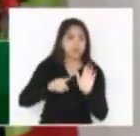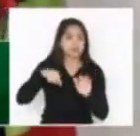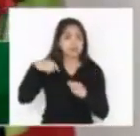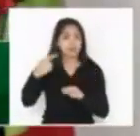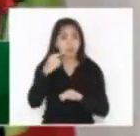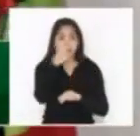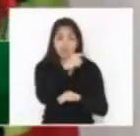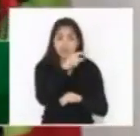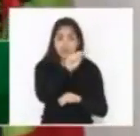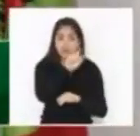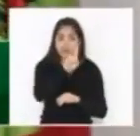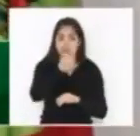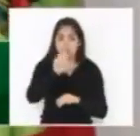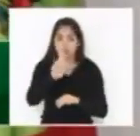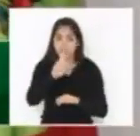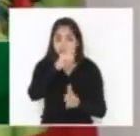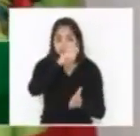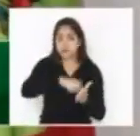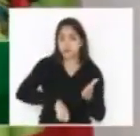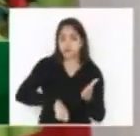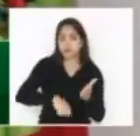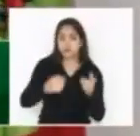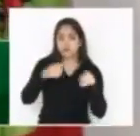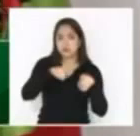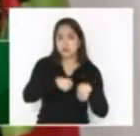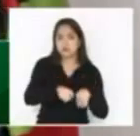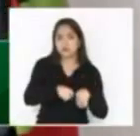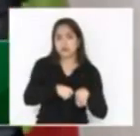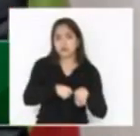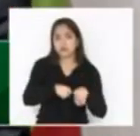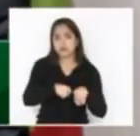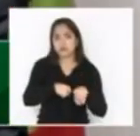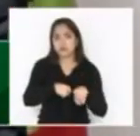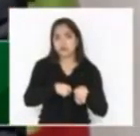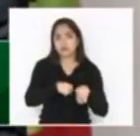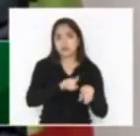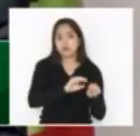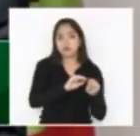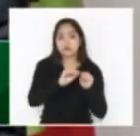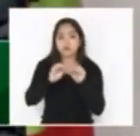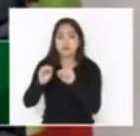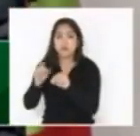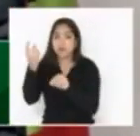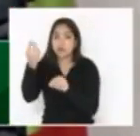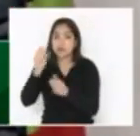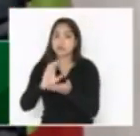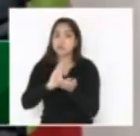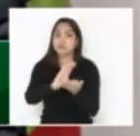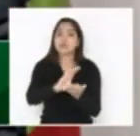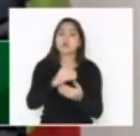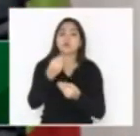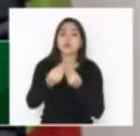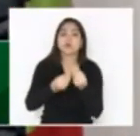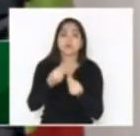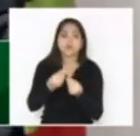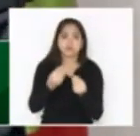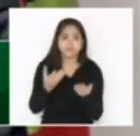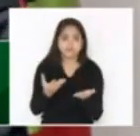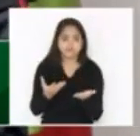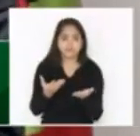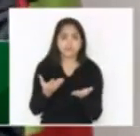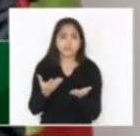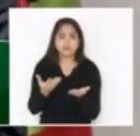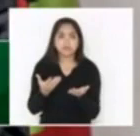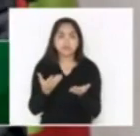fazer o quê? Só a assinatura do convênio. Os repasses dos recursos, como é que vão ficar?